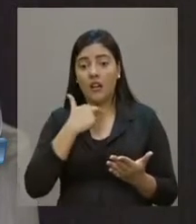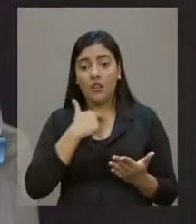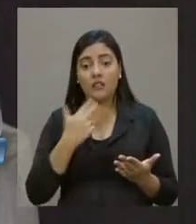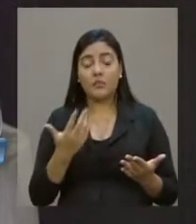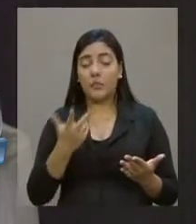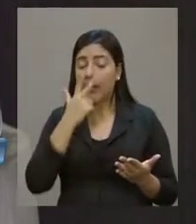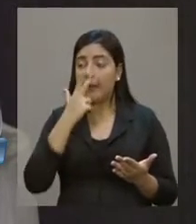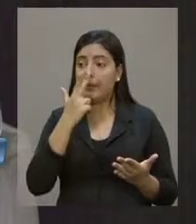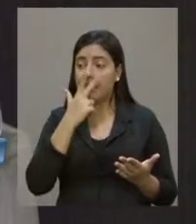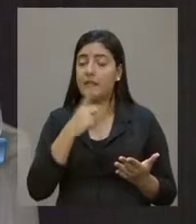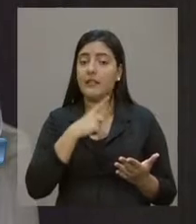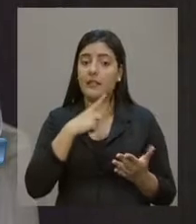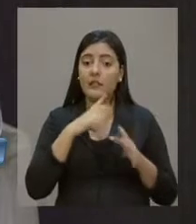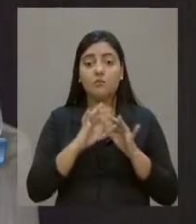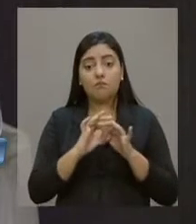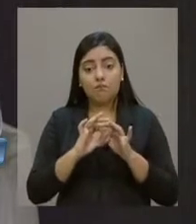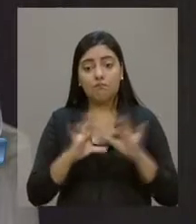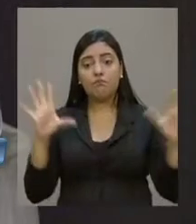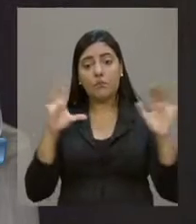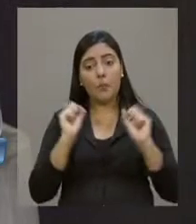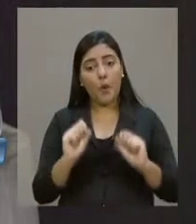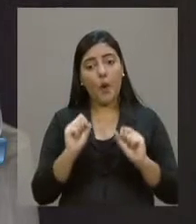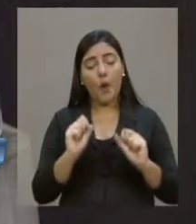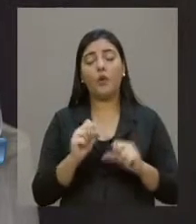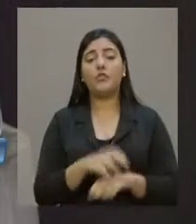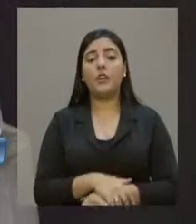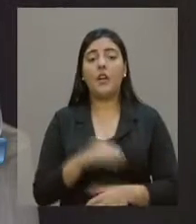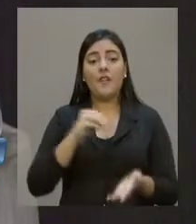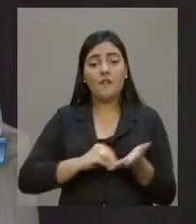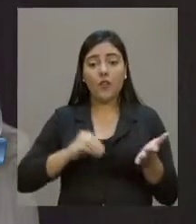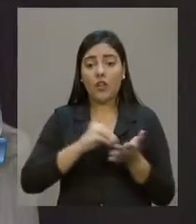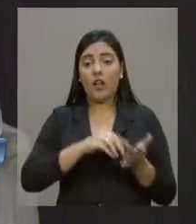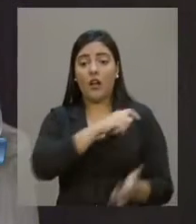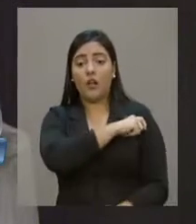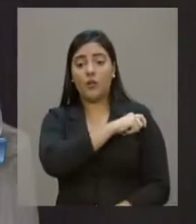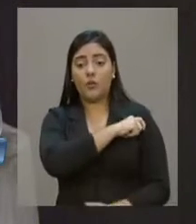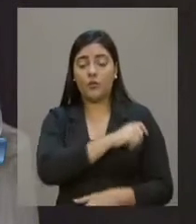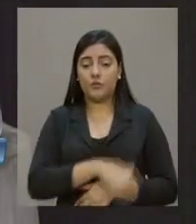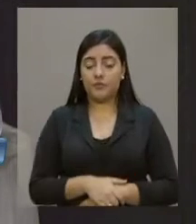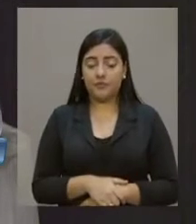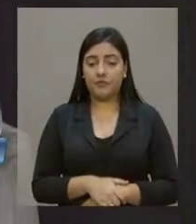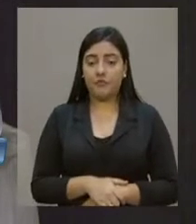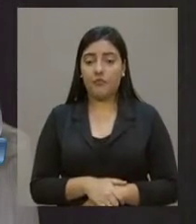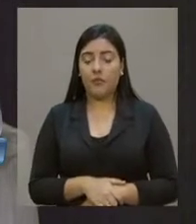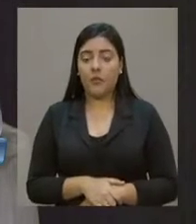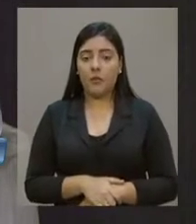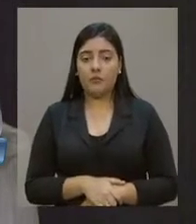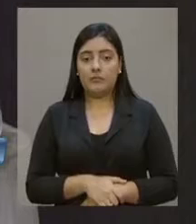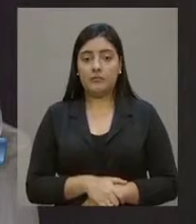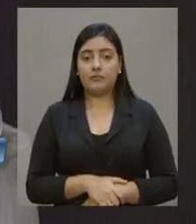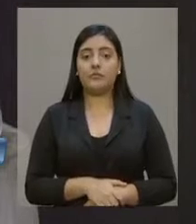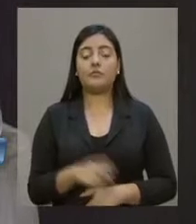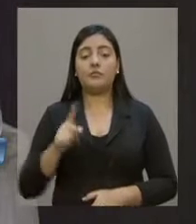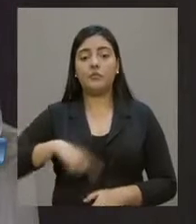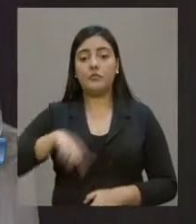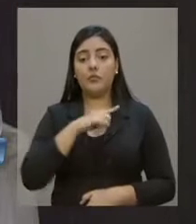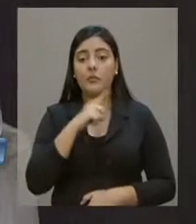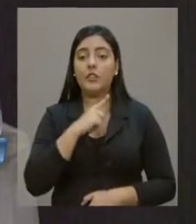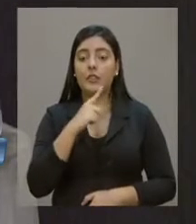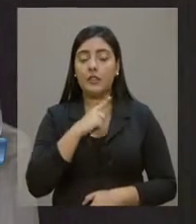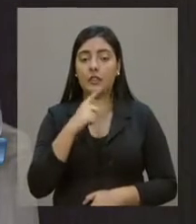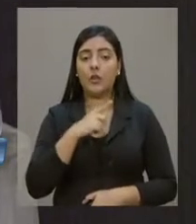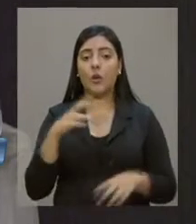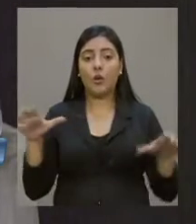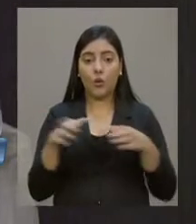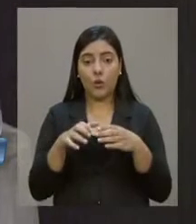vagas que estavam, que portanto, faltariam alunos a essas vagas, e nós temos, no